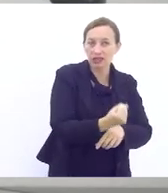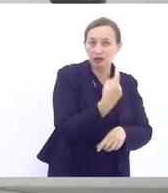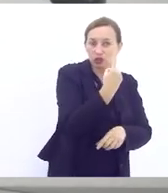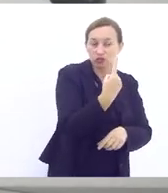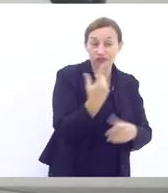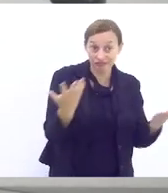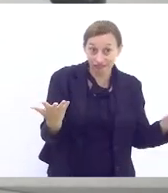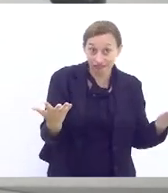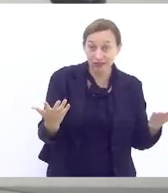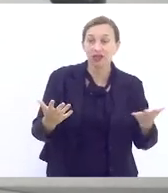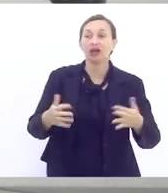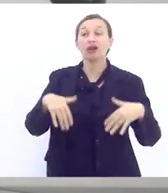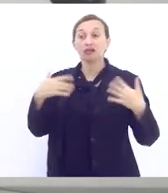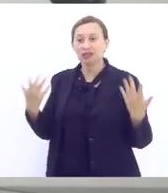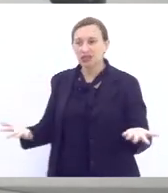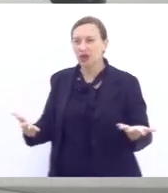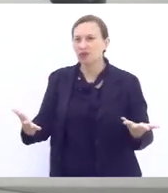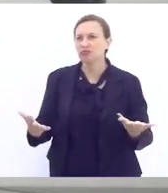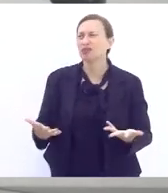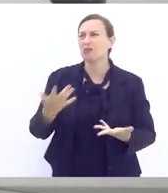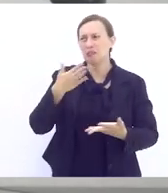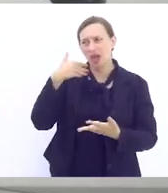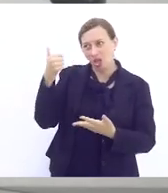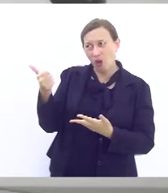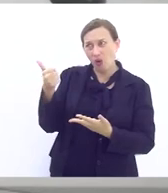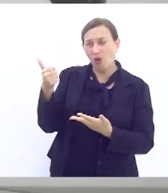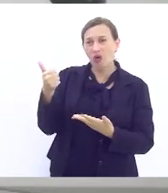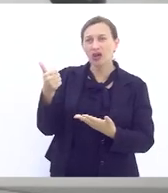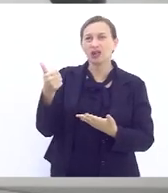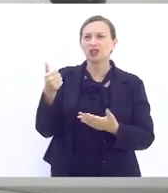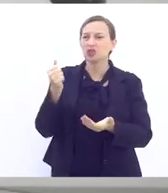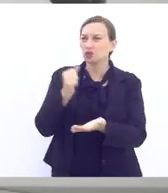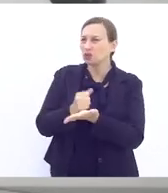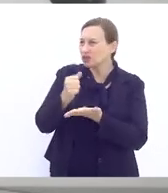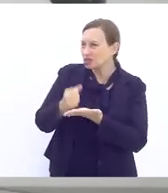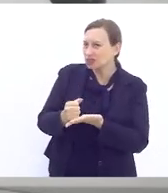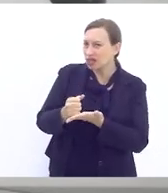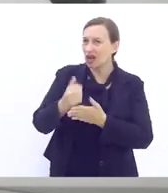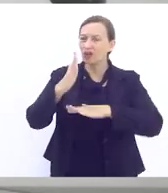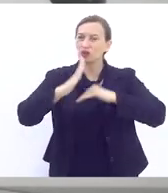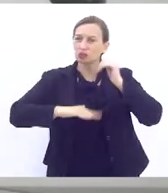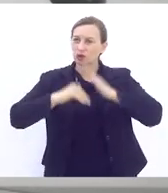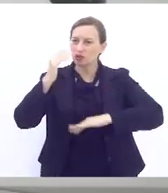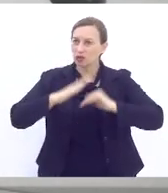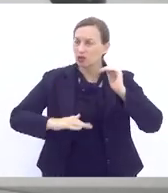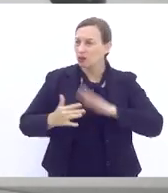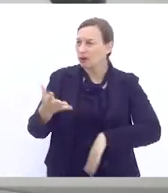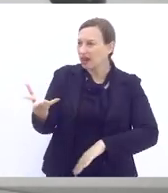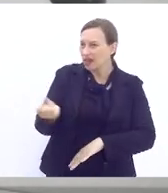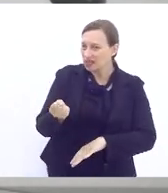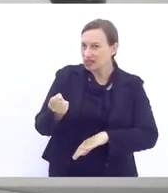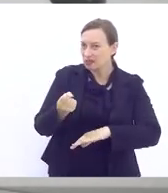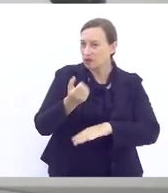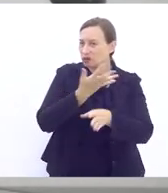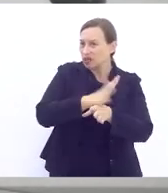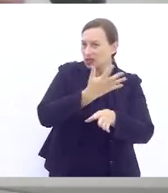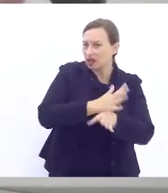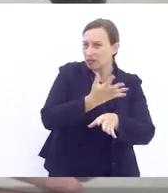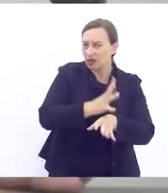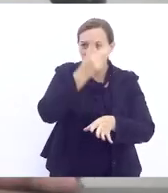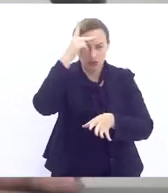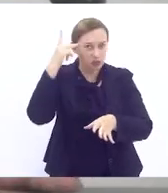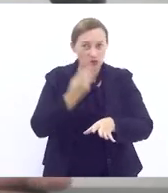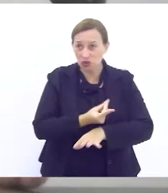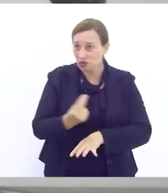entendeu então será se não é melhor a gente contratar esse profissionais para receber o treinamento das pessoas que estão saindo